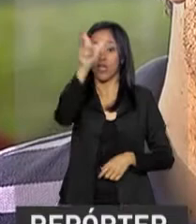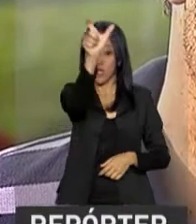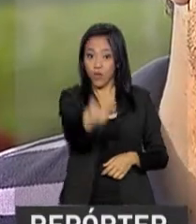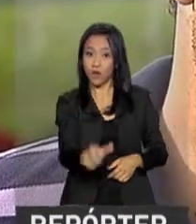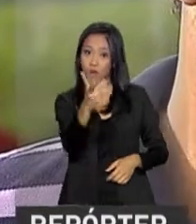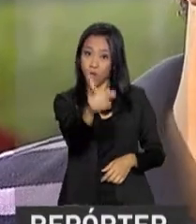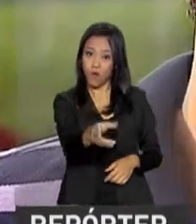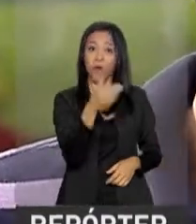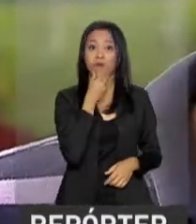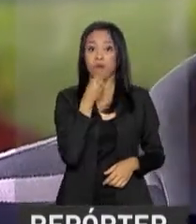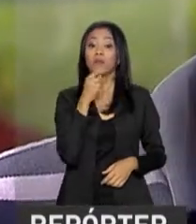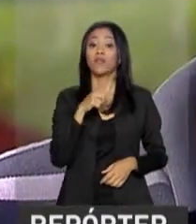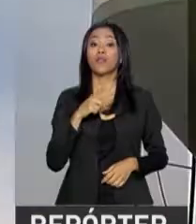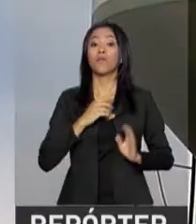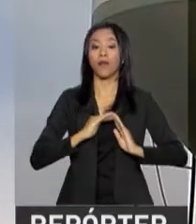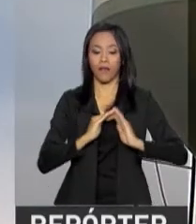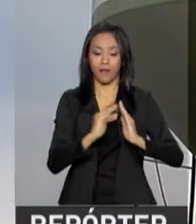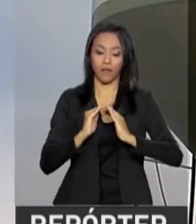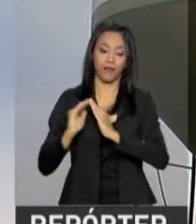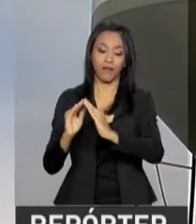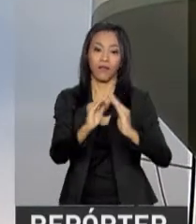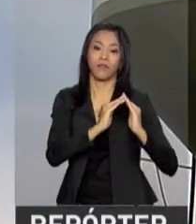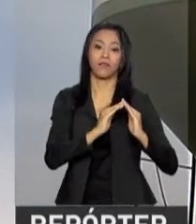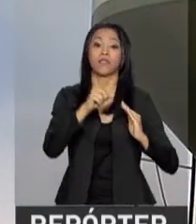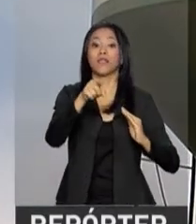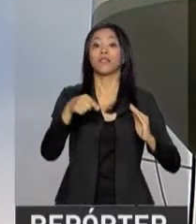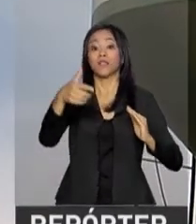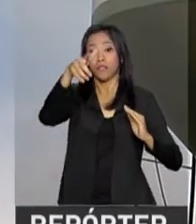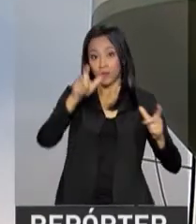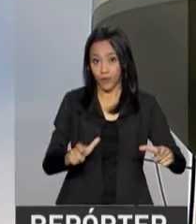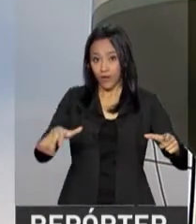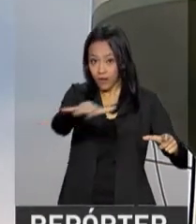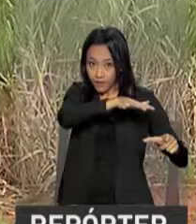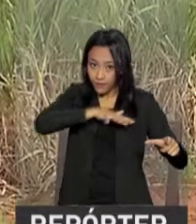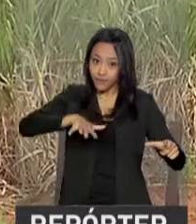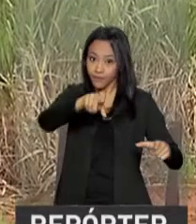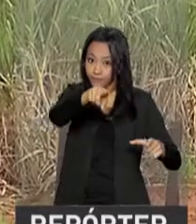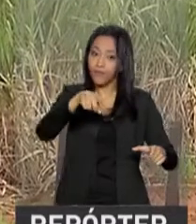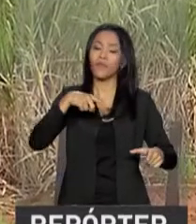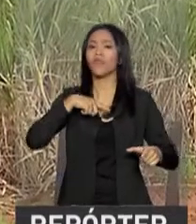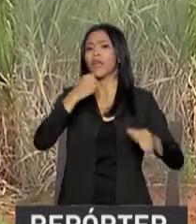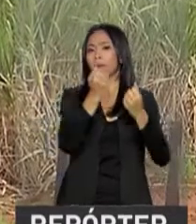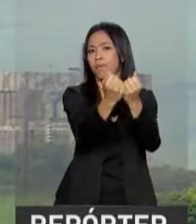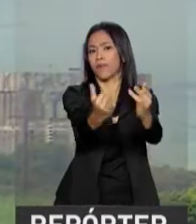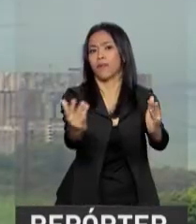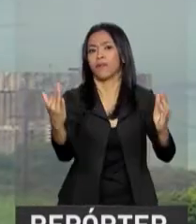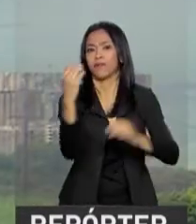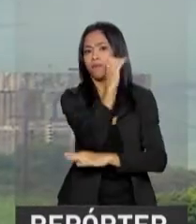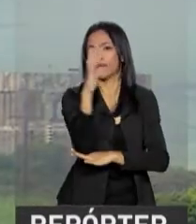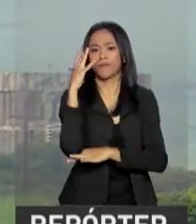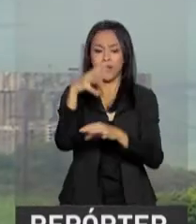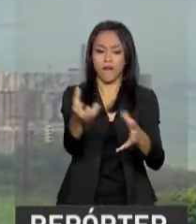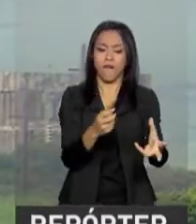condomínio rural com os irmãos na região na fazenda da esperança em outras áreas por perto planta e colhe a cana para depois